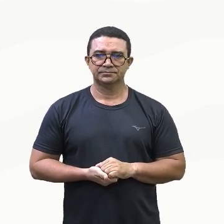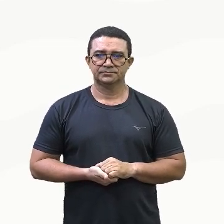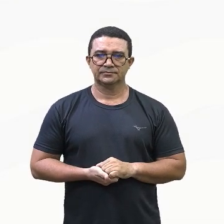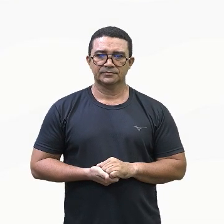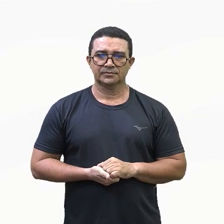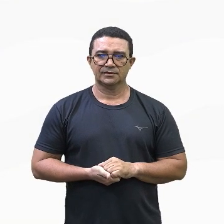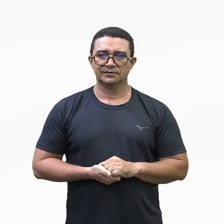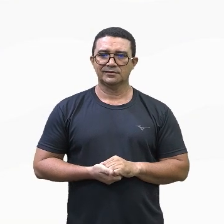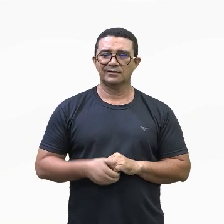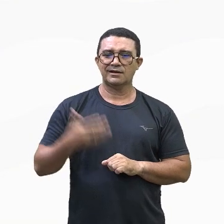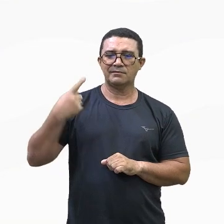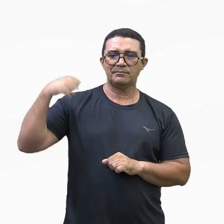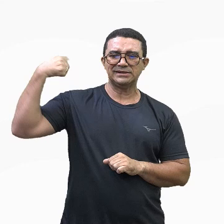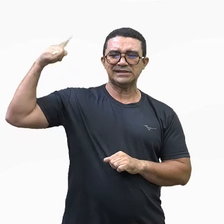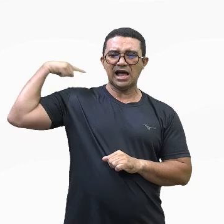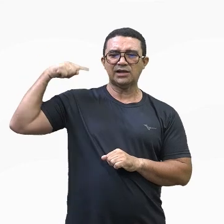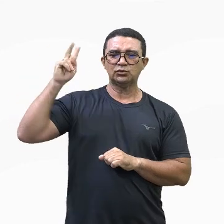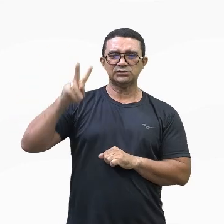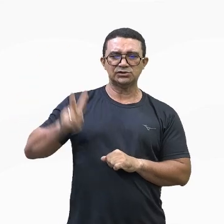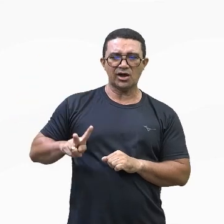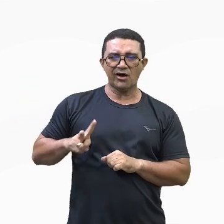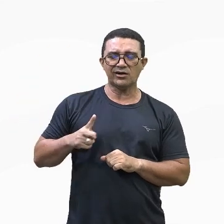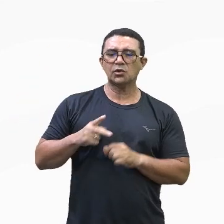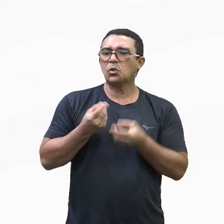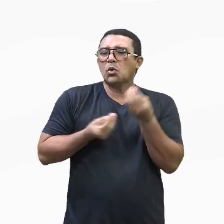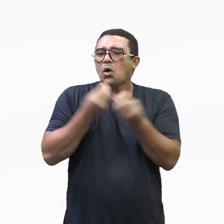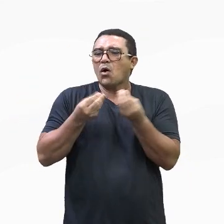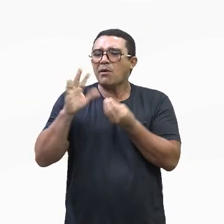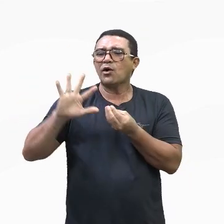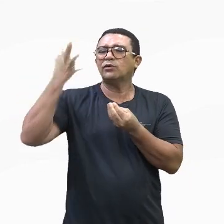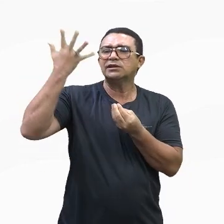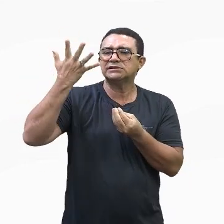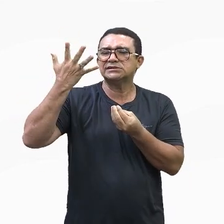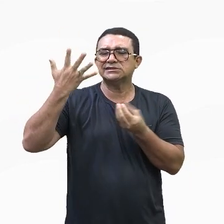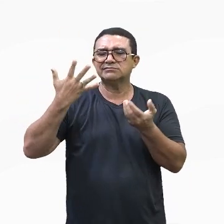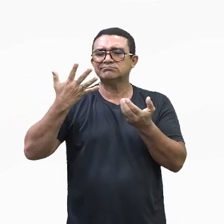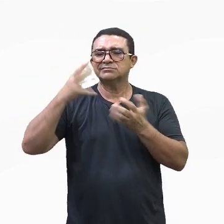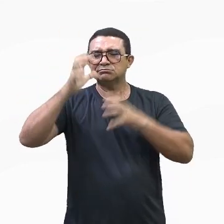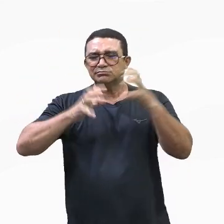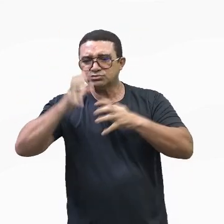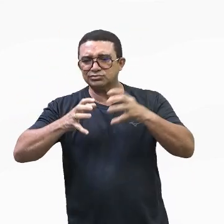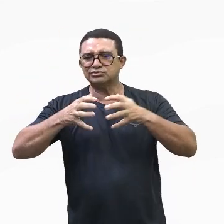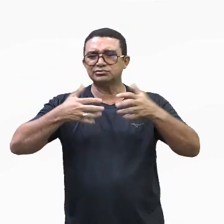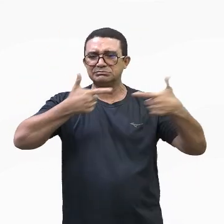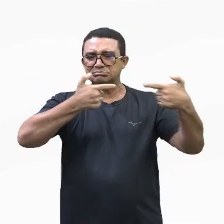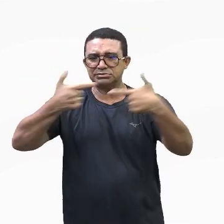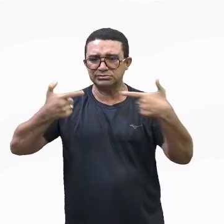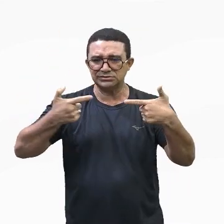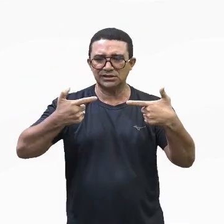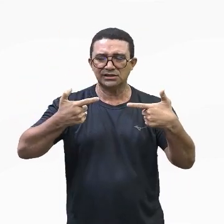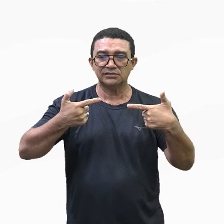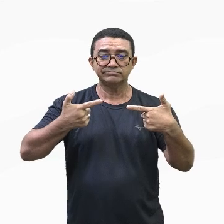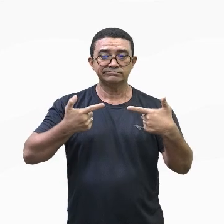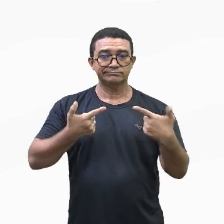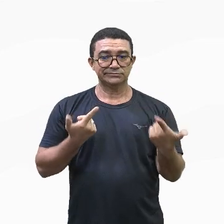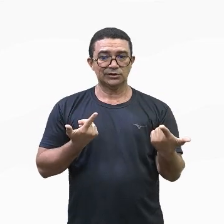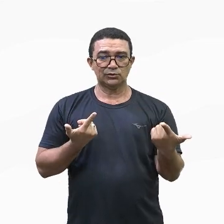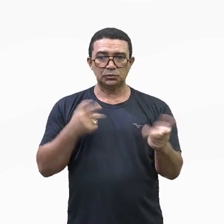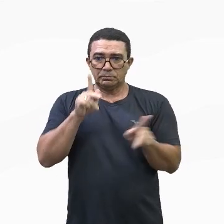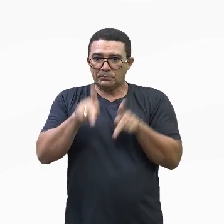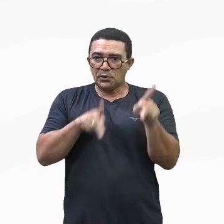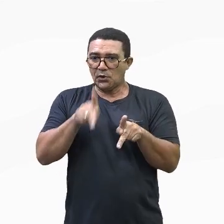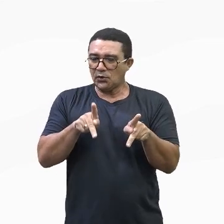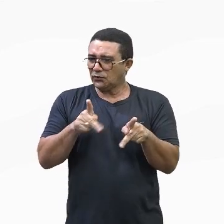Na pré-história, como é que acontecia esses embates, essas lutas, esses conflitos, né, no meio do